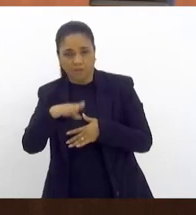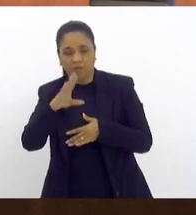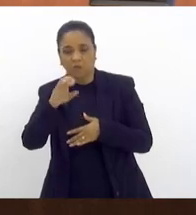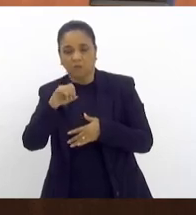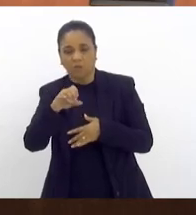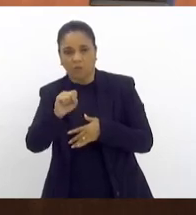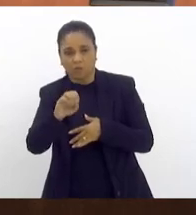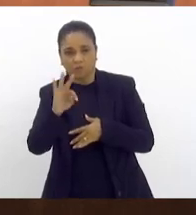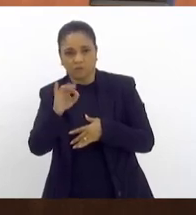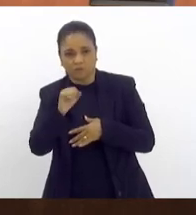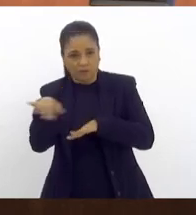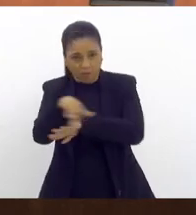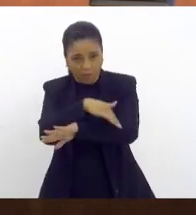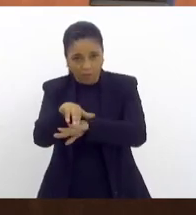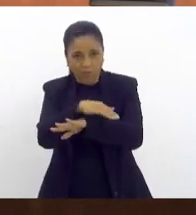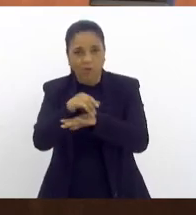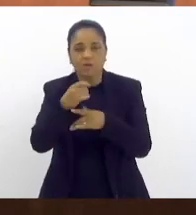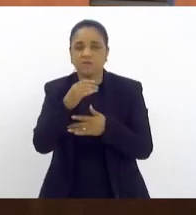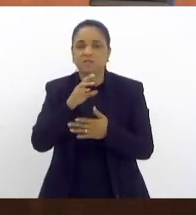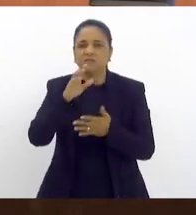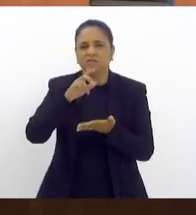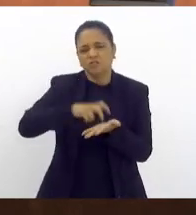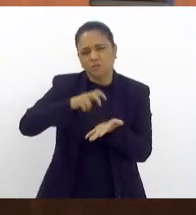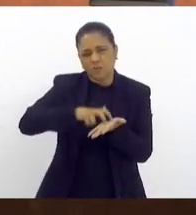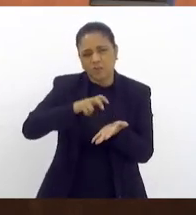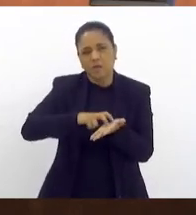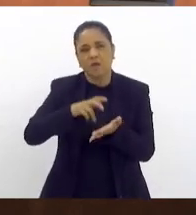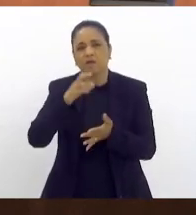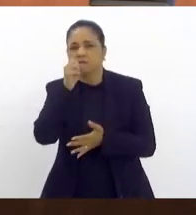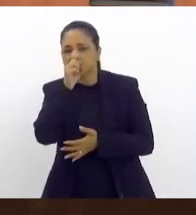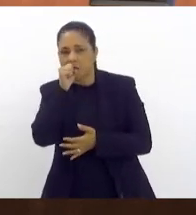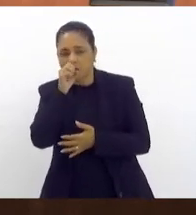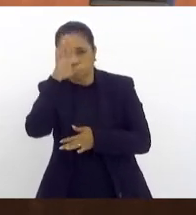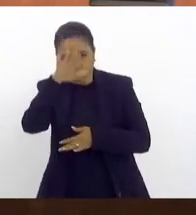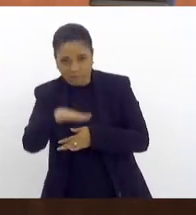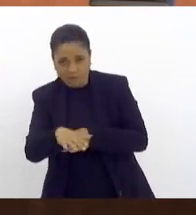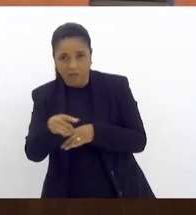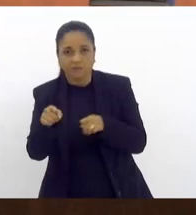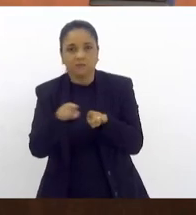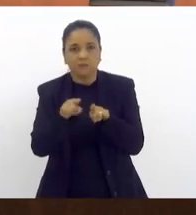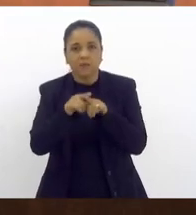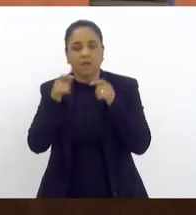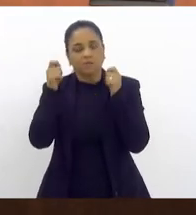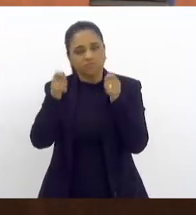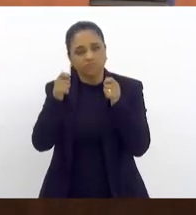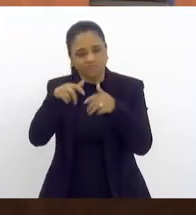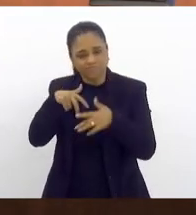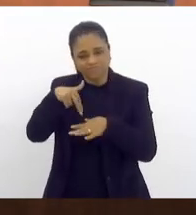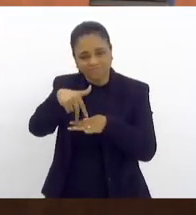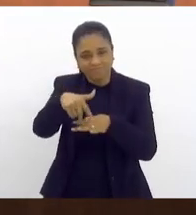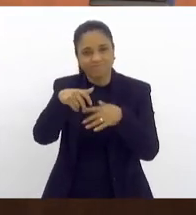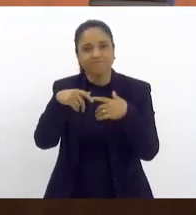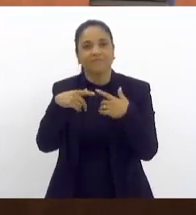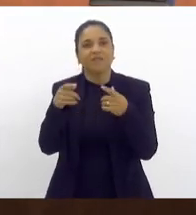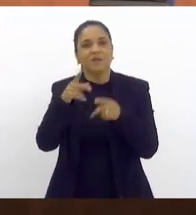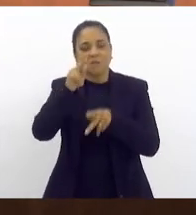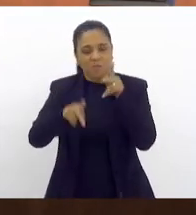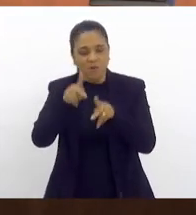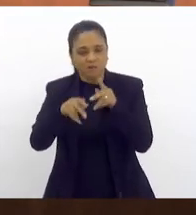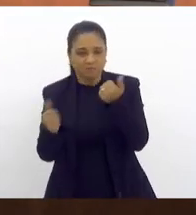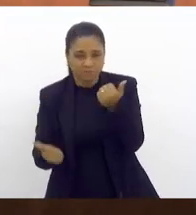e ao longo da tarde de sábado e no domingo uma caminhada muito importante organizada pelo GAP com o nosso apoio do mandato Popular